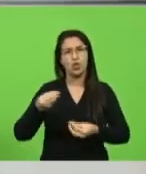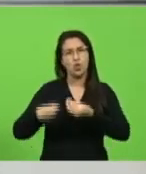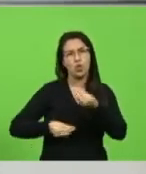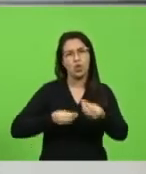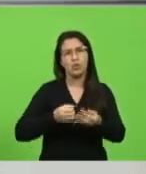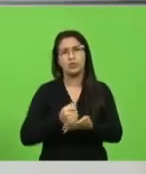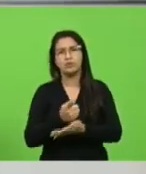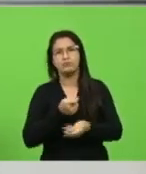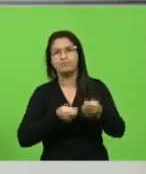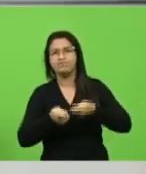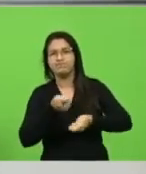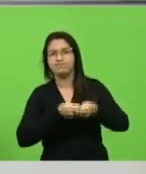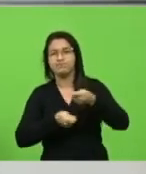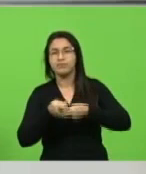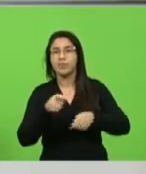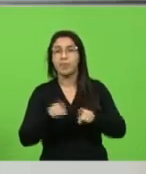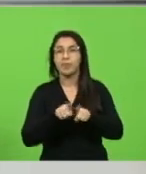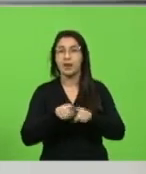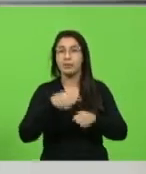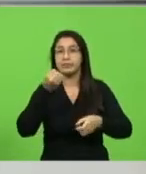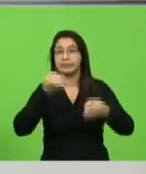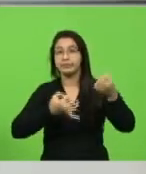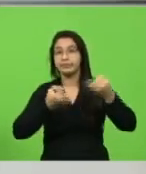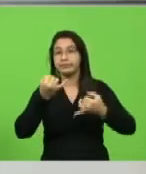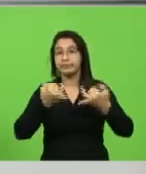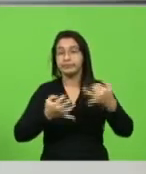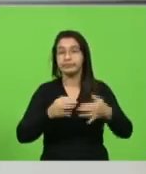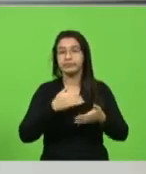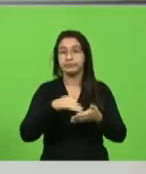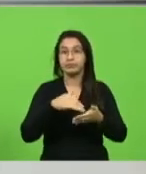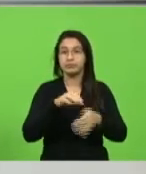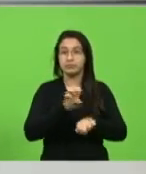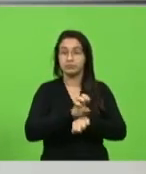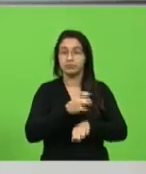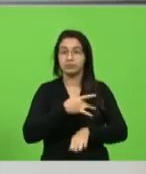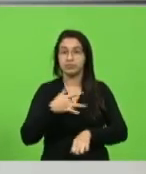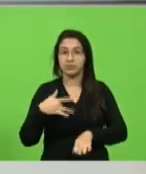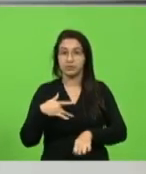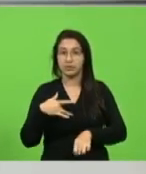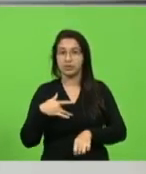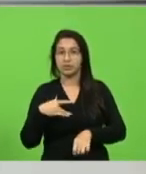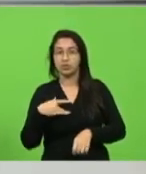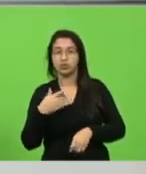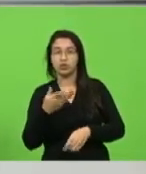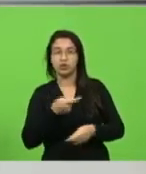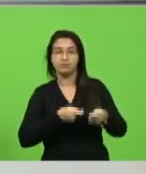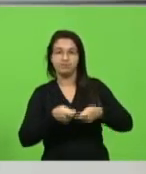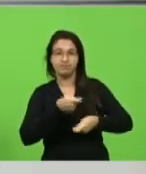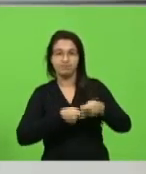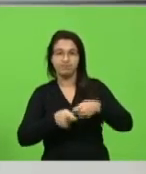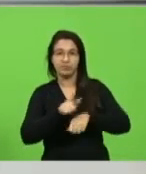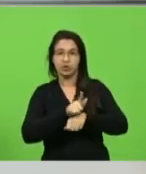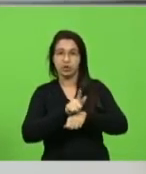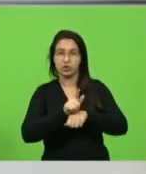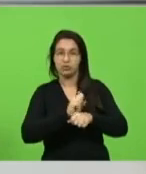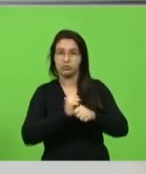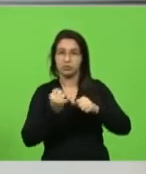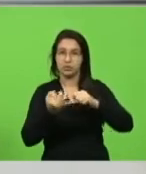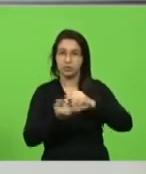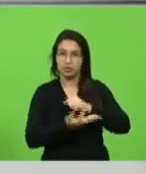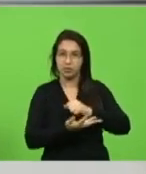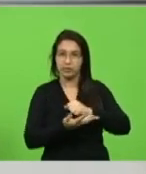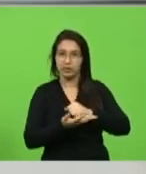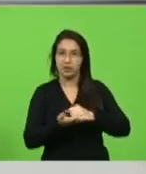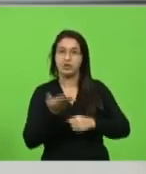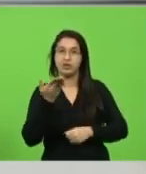secretário de Estado da Saúde, afirmando que as operações relacionadas à gestão da Covid estavam